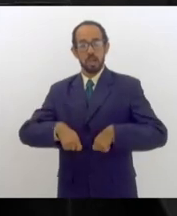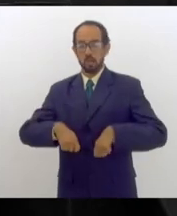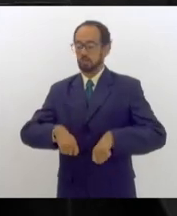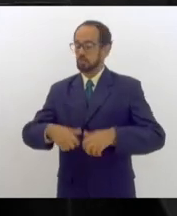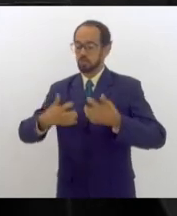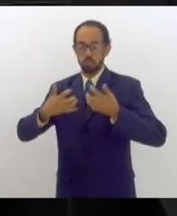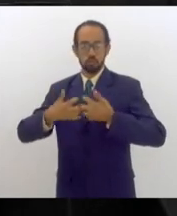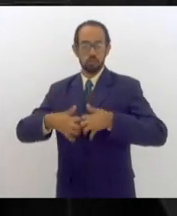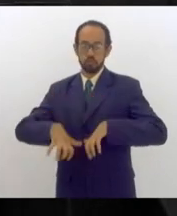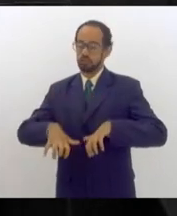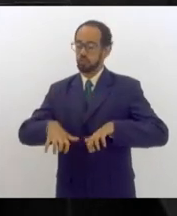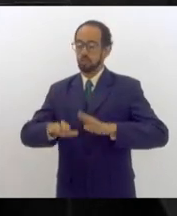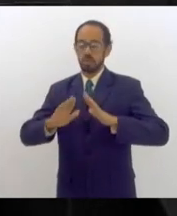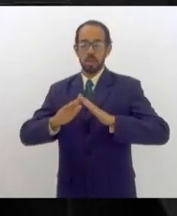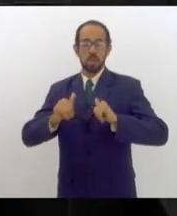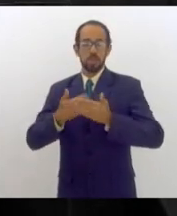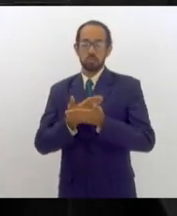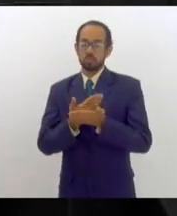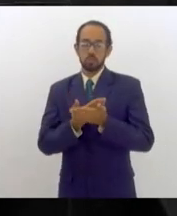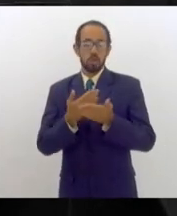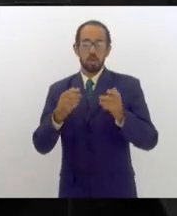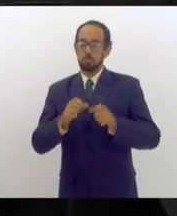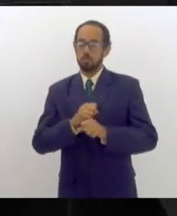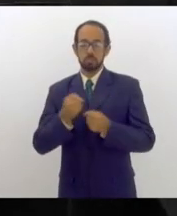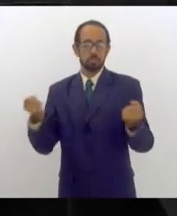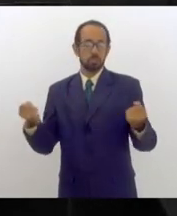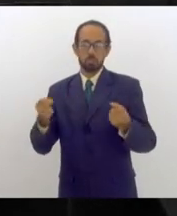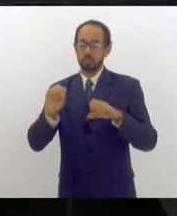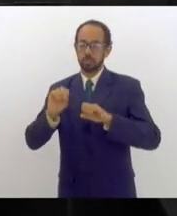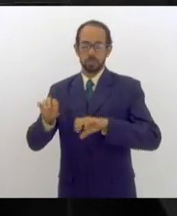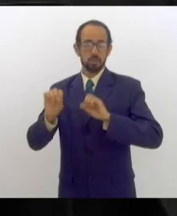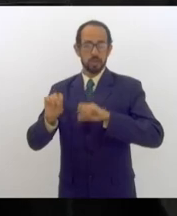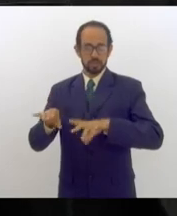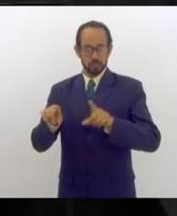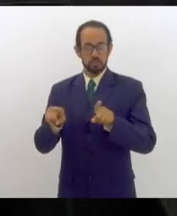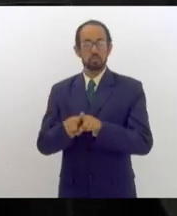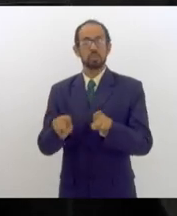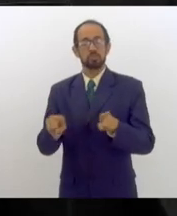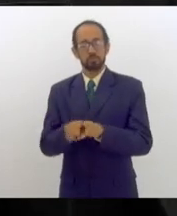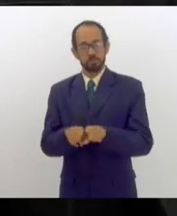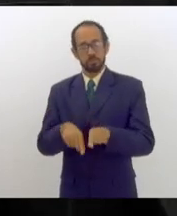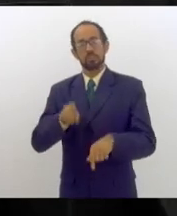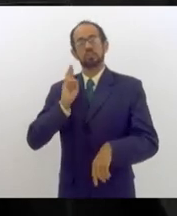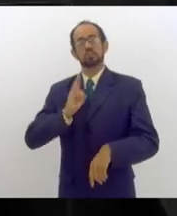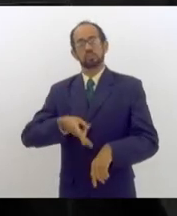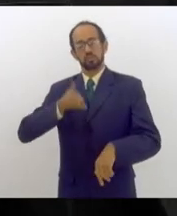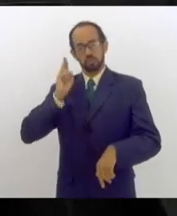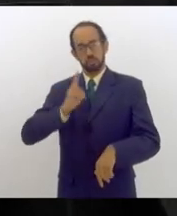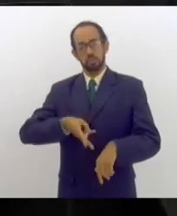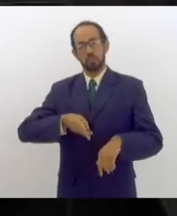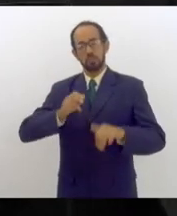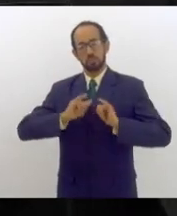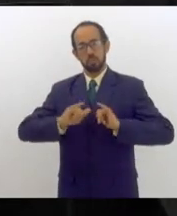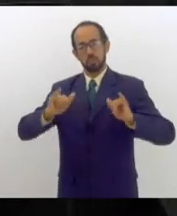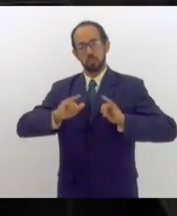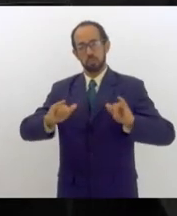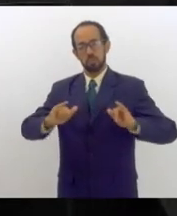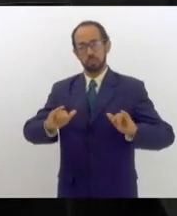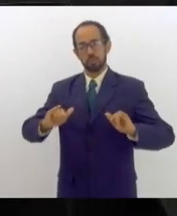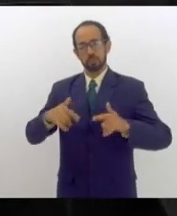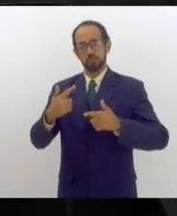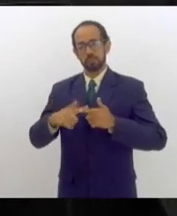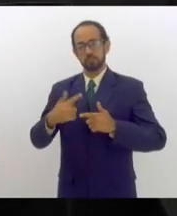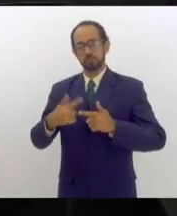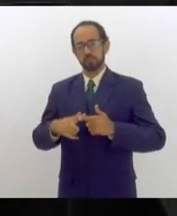então o tema educação também tem sido recorrente porque